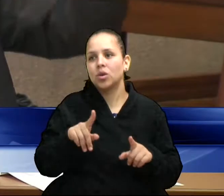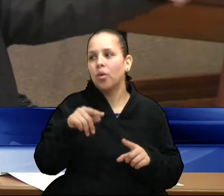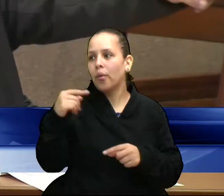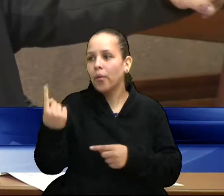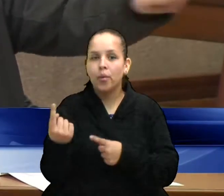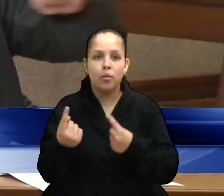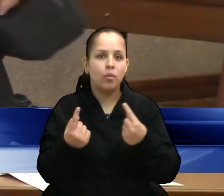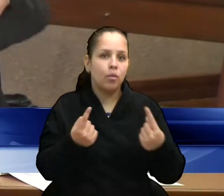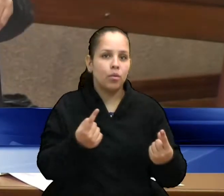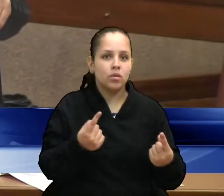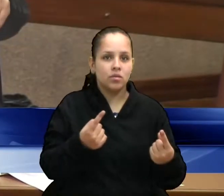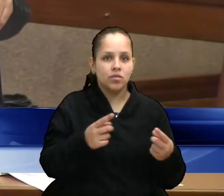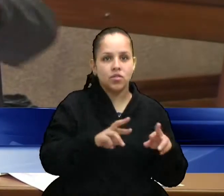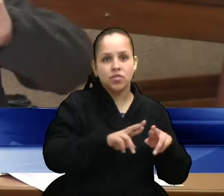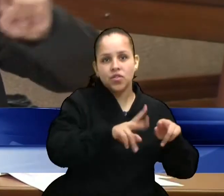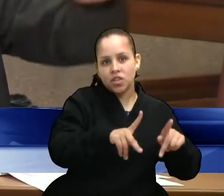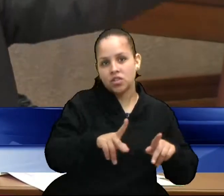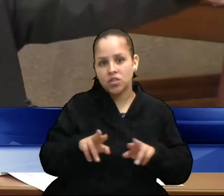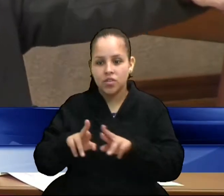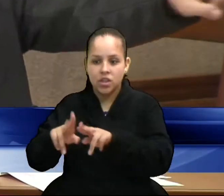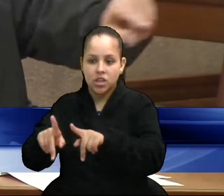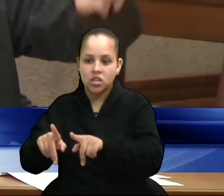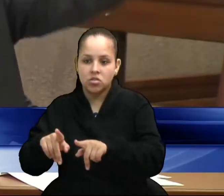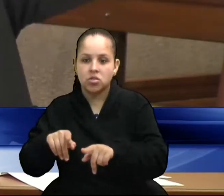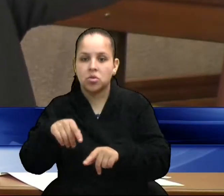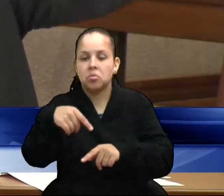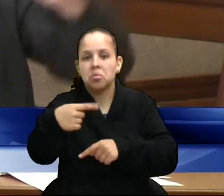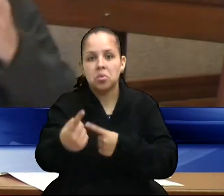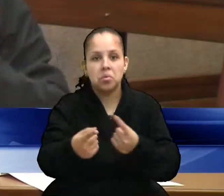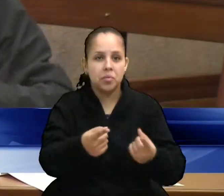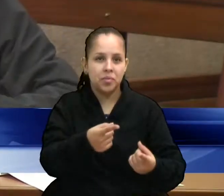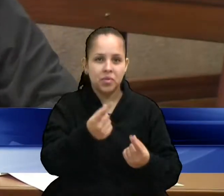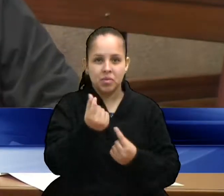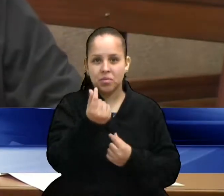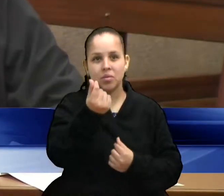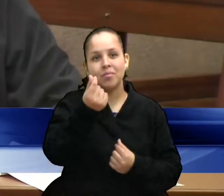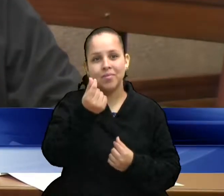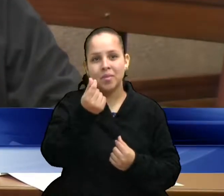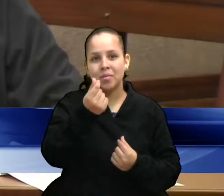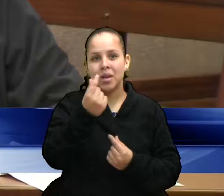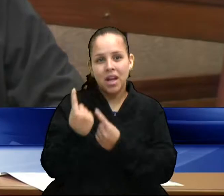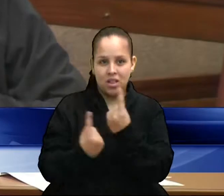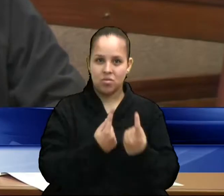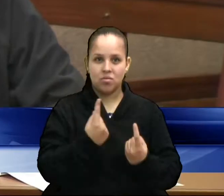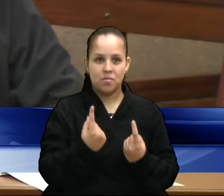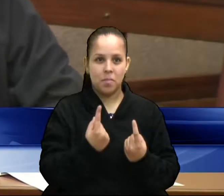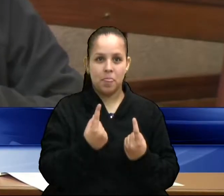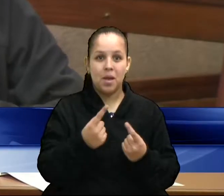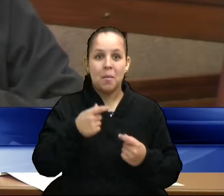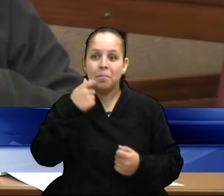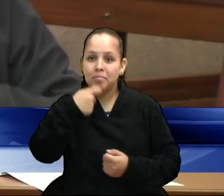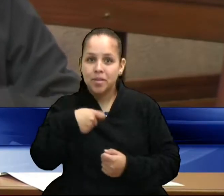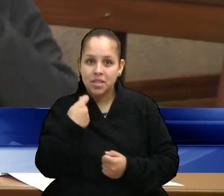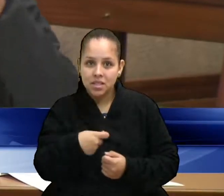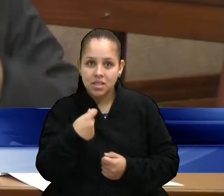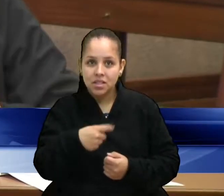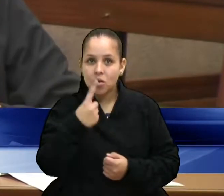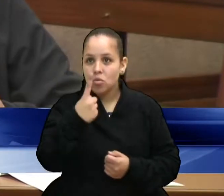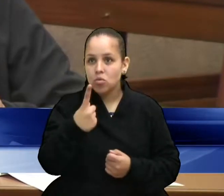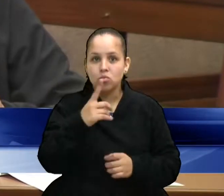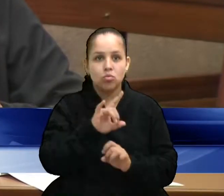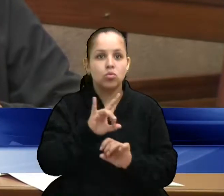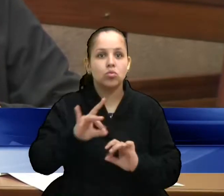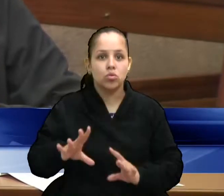vai ser diferente da outra, vai ter que ter uma tarifa para esse, outra tarifa para aquela, outra tarifa para... Por isso tem que ser um sistema, que daí será uma tarifa